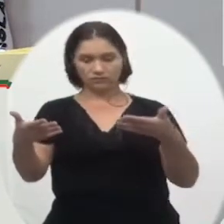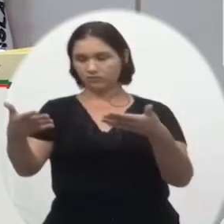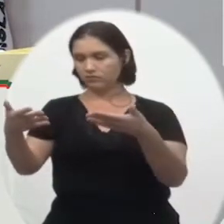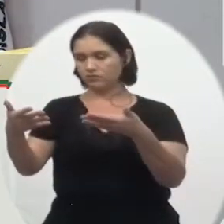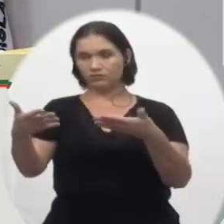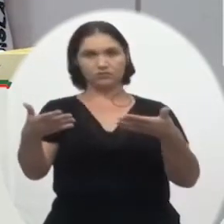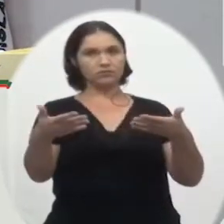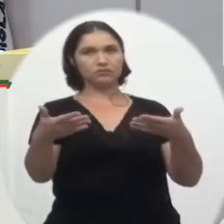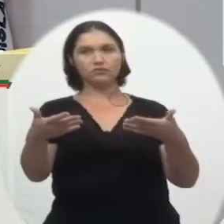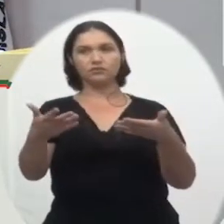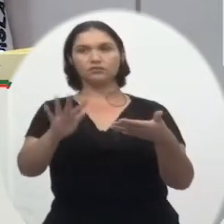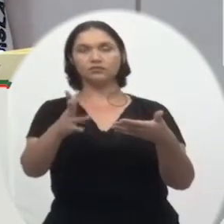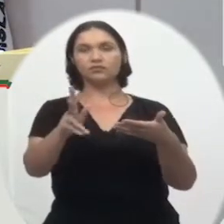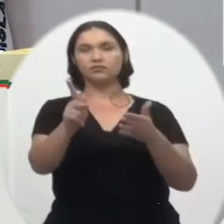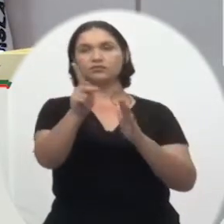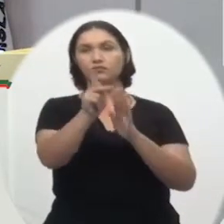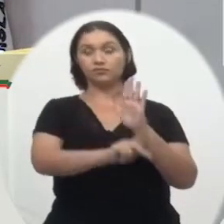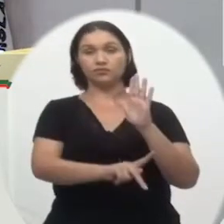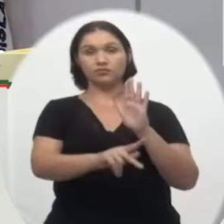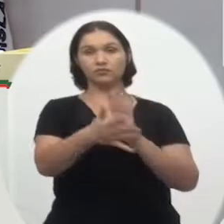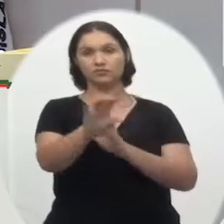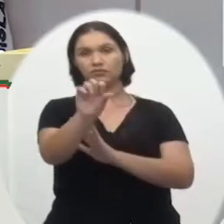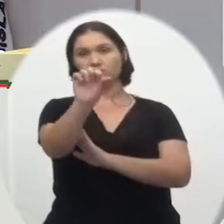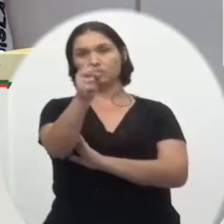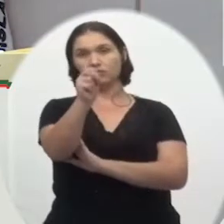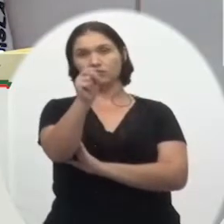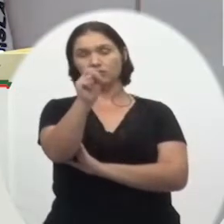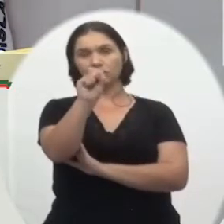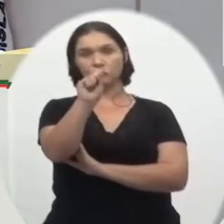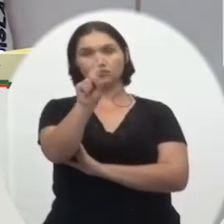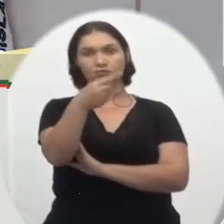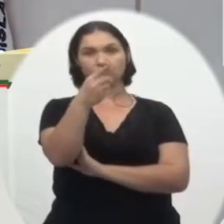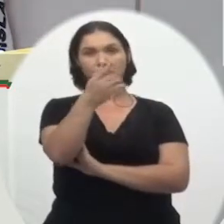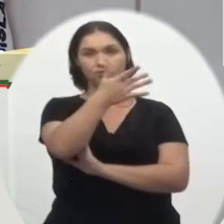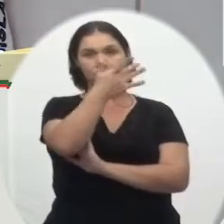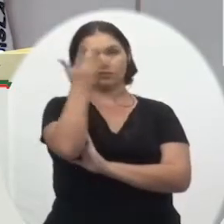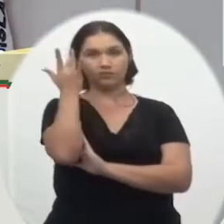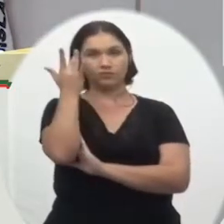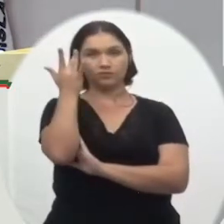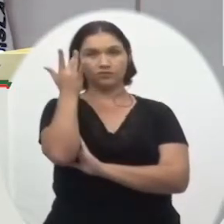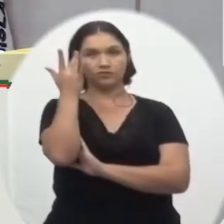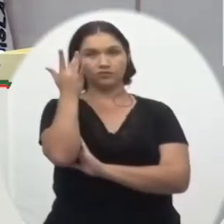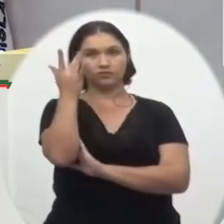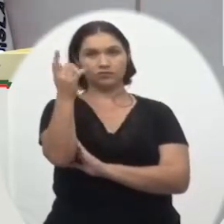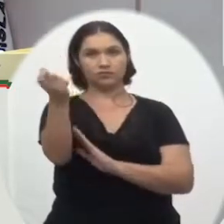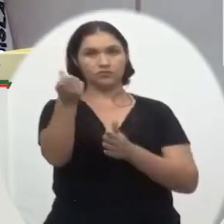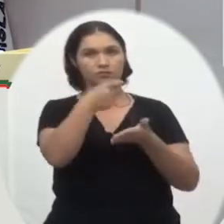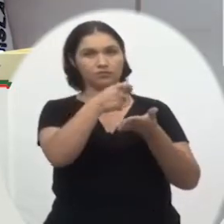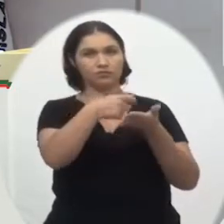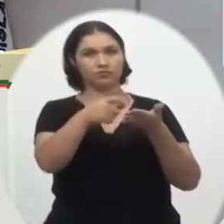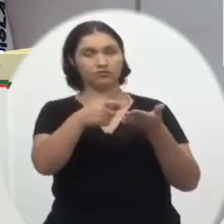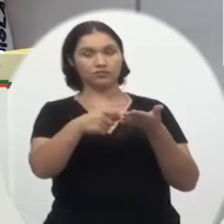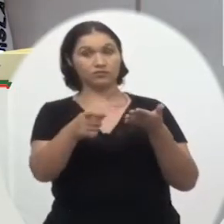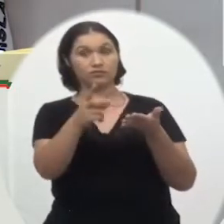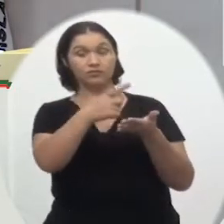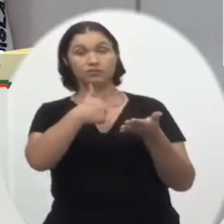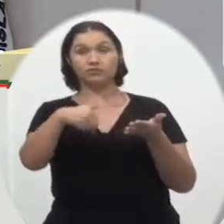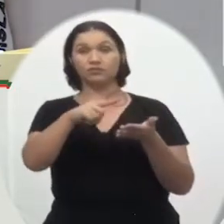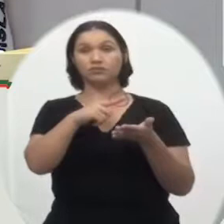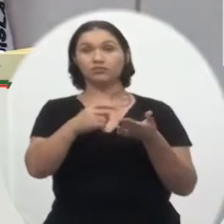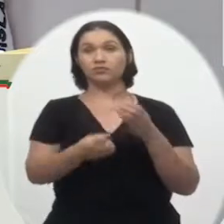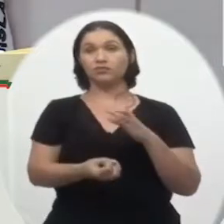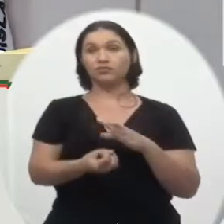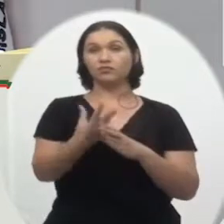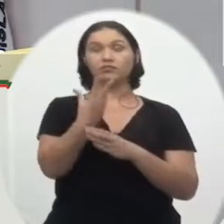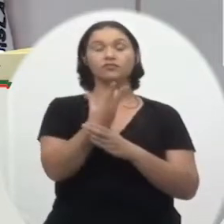coisa em torno de 8 mil pessoas assinaram para a gente criar uma agência reguladora aqui em Criciúma. Está aqui, projeto de